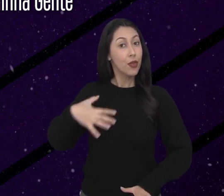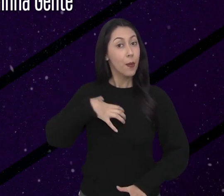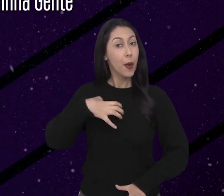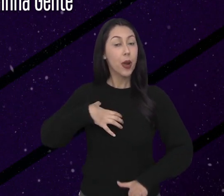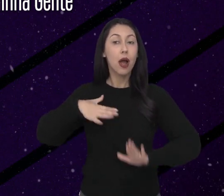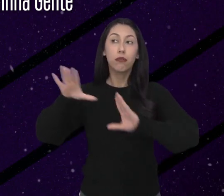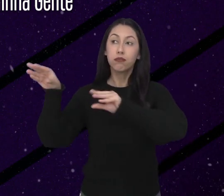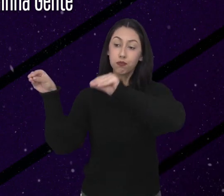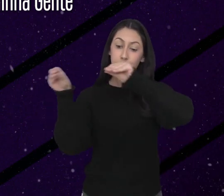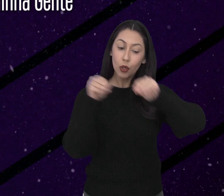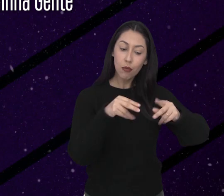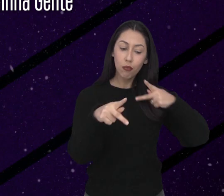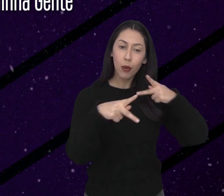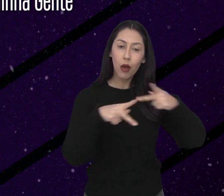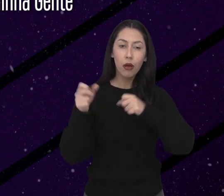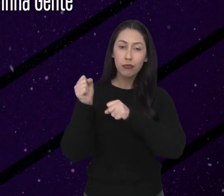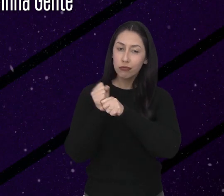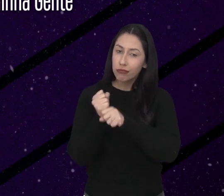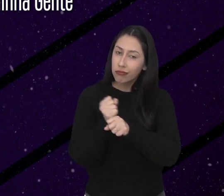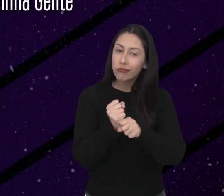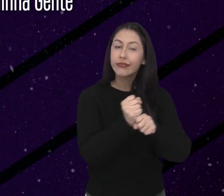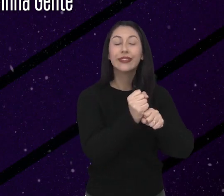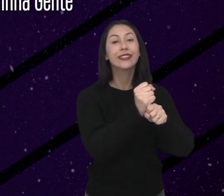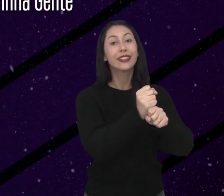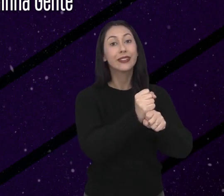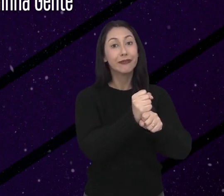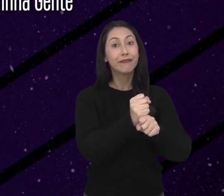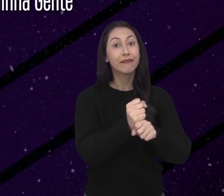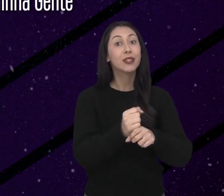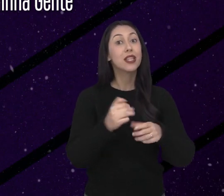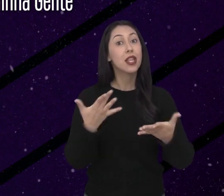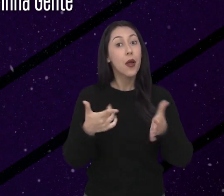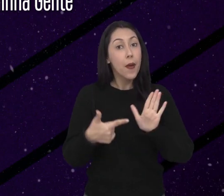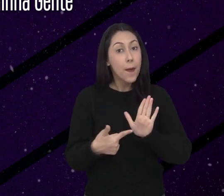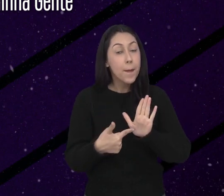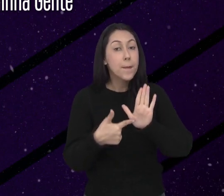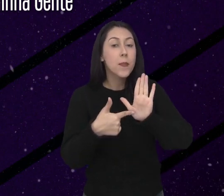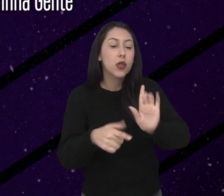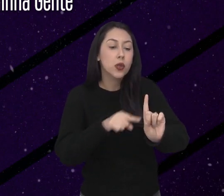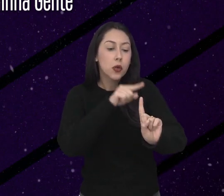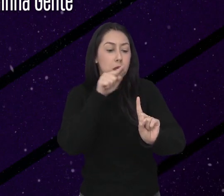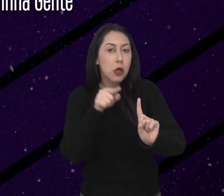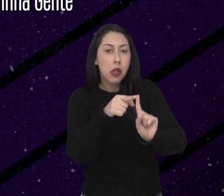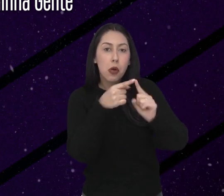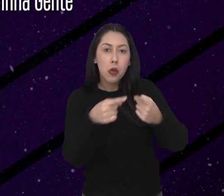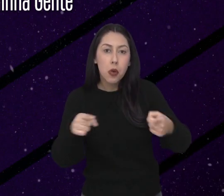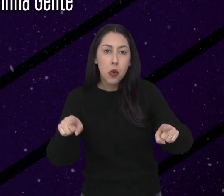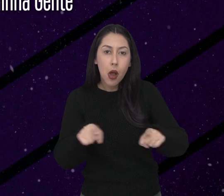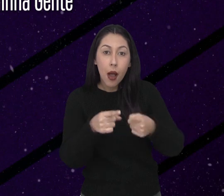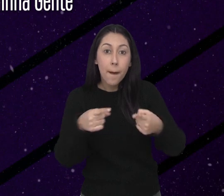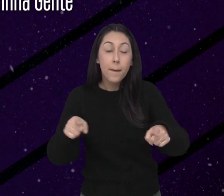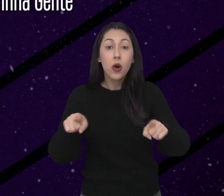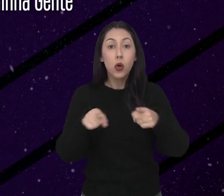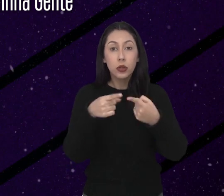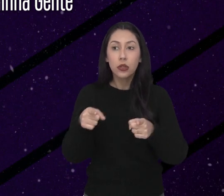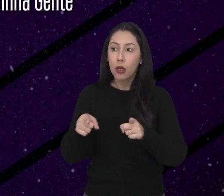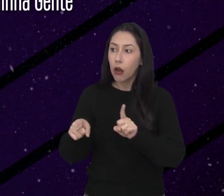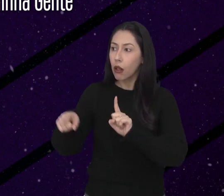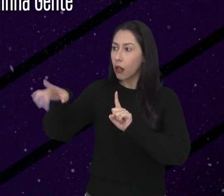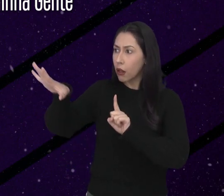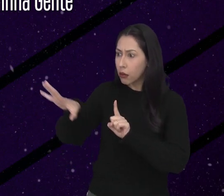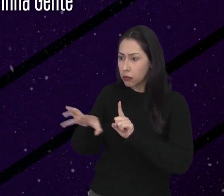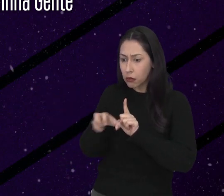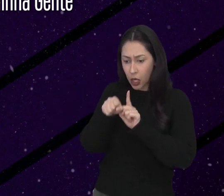anos mora aqui em São José do e pra gente ele reforça que o seu objetivo com a música é ser antena que capta